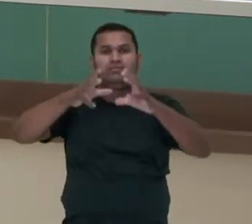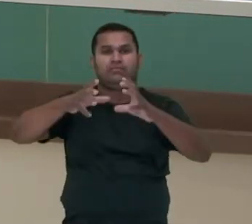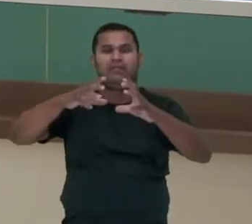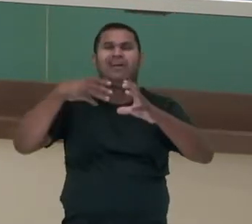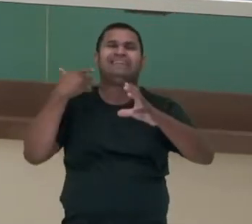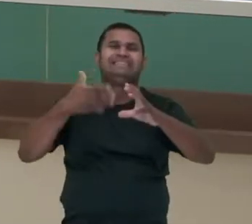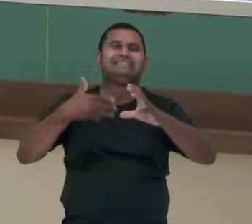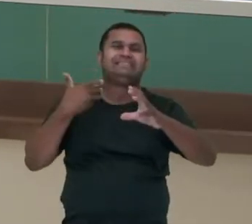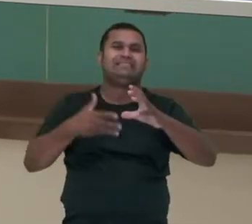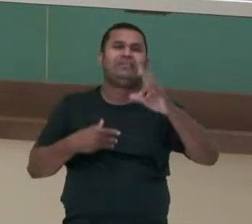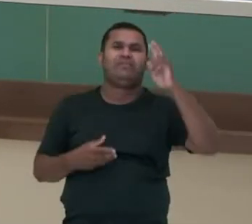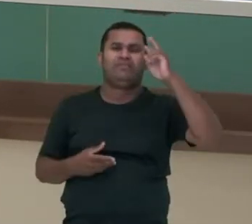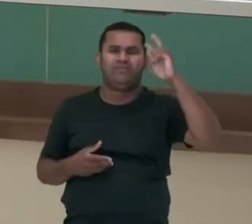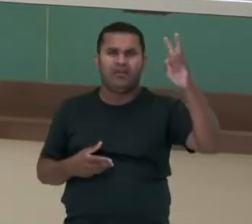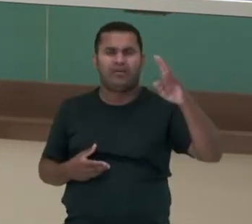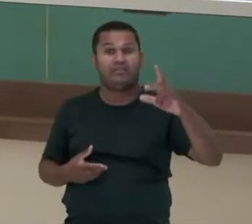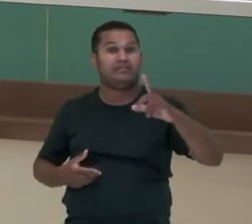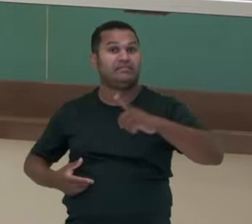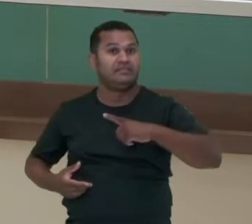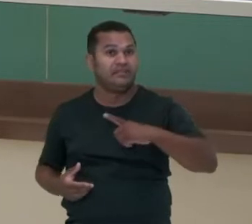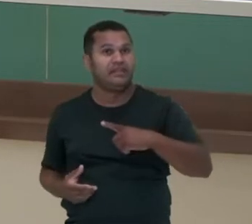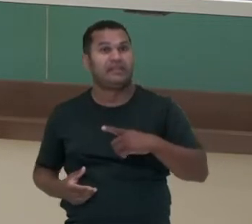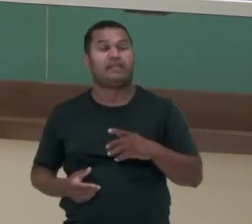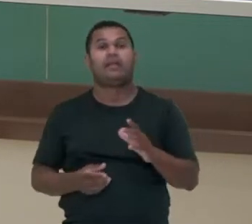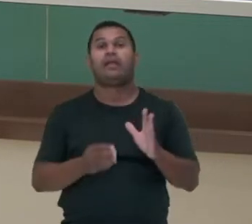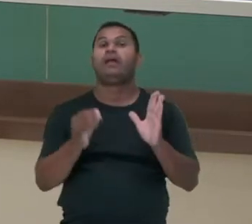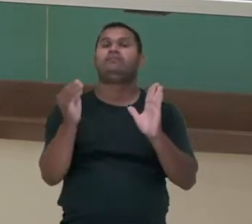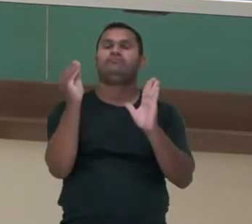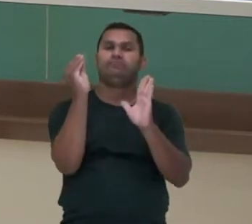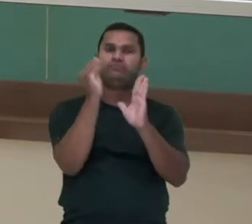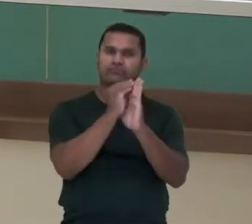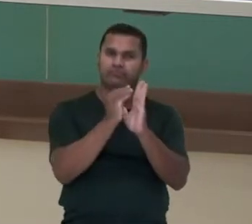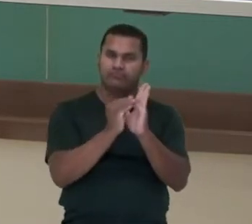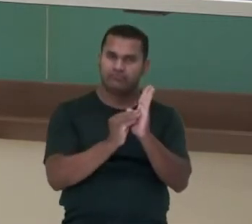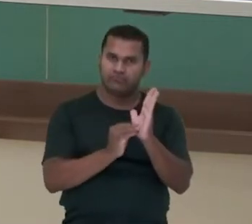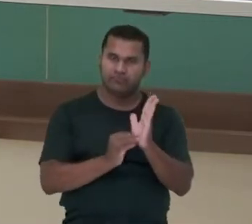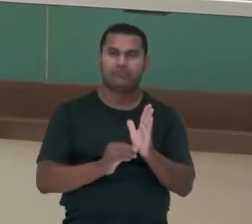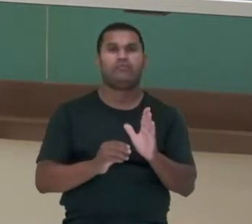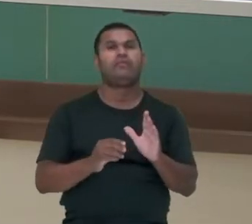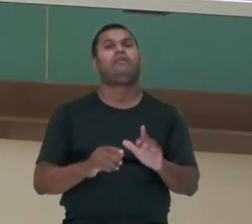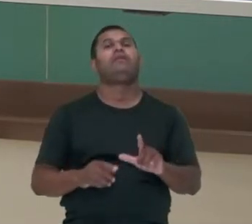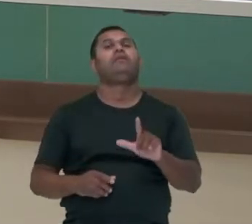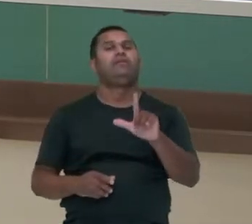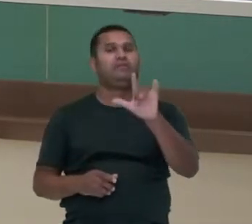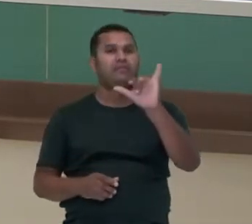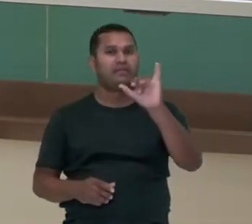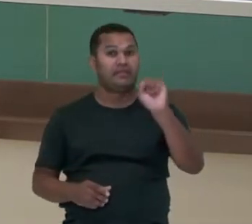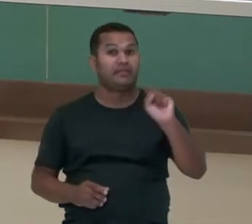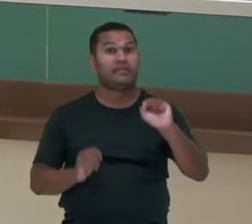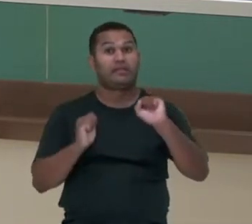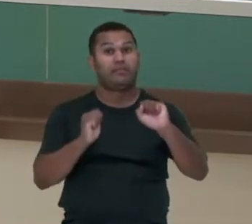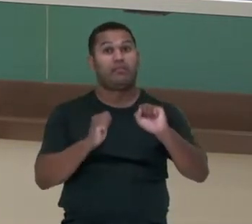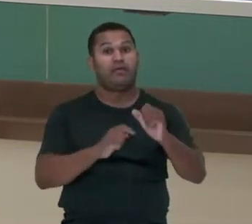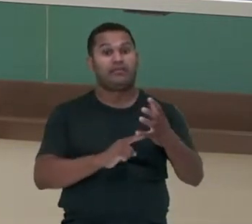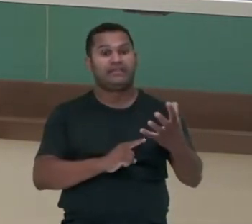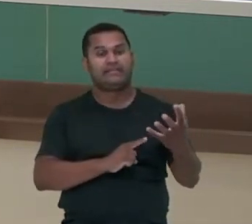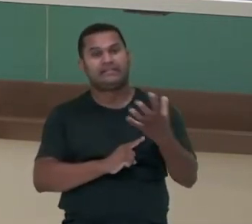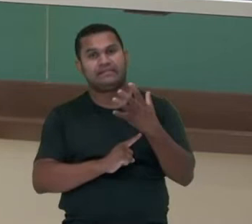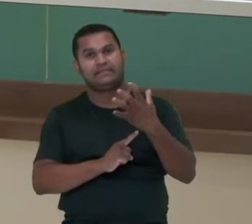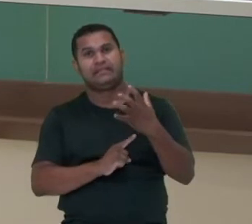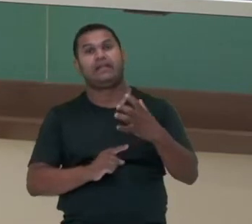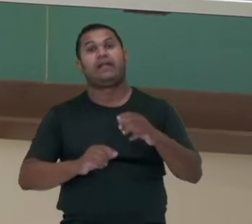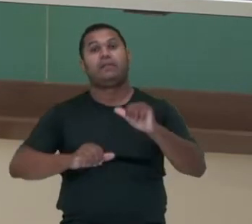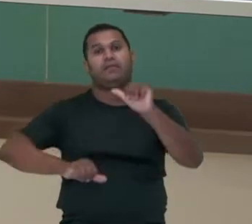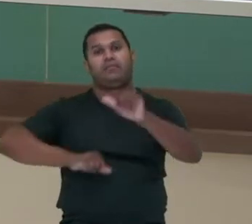tá? Então faça uma lista para nós aqui desses locais que podem influenciar nessas alterações epigenéticas na sua comunidade, no local onde você